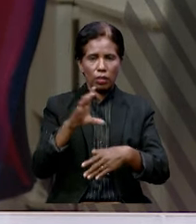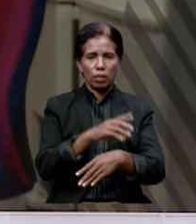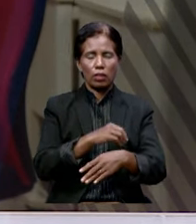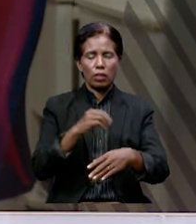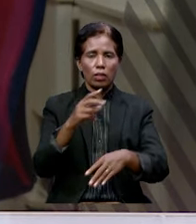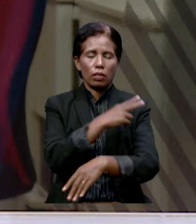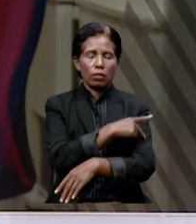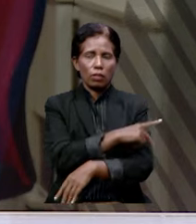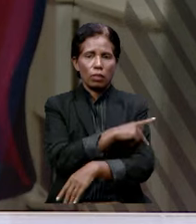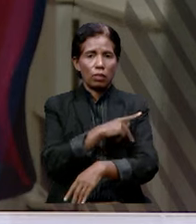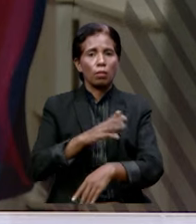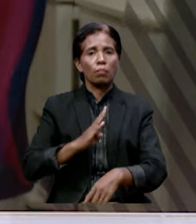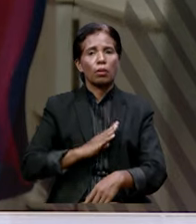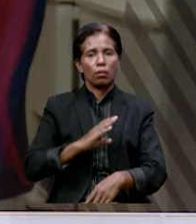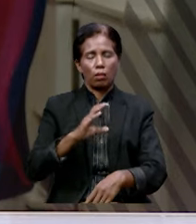Alex Daitula Baukau.